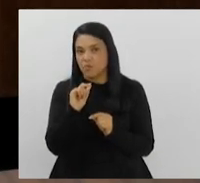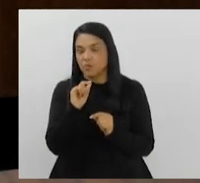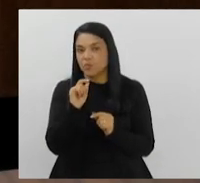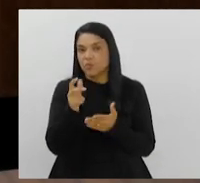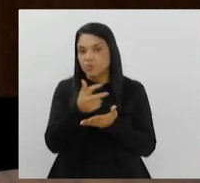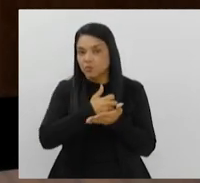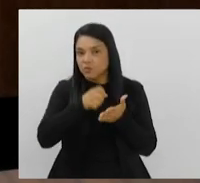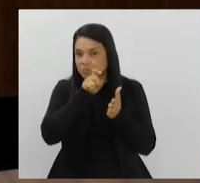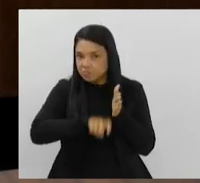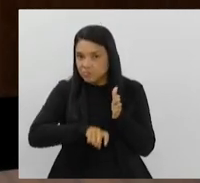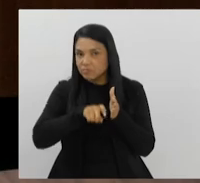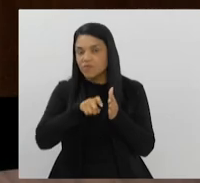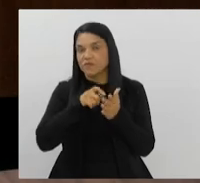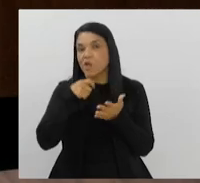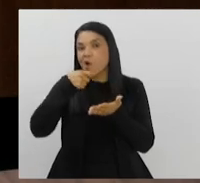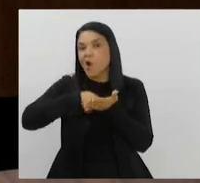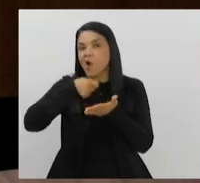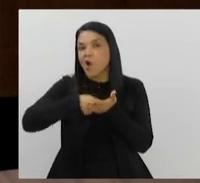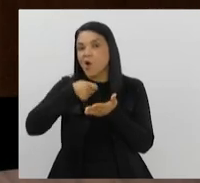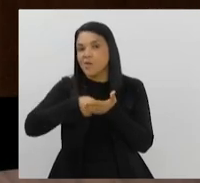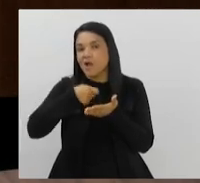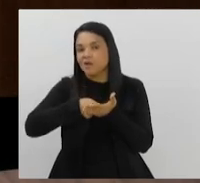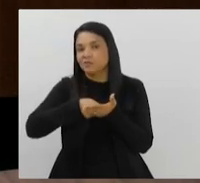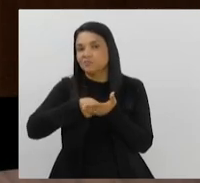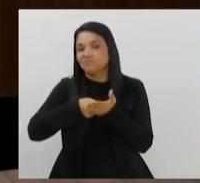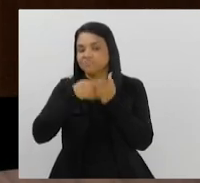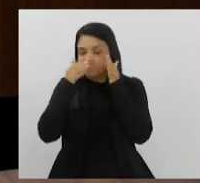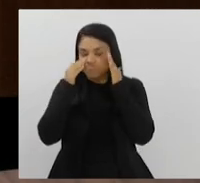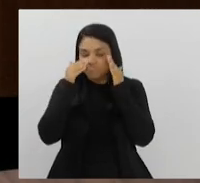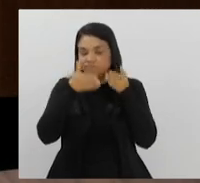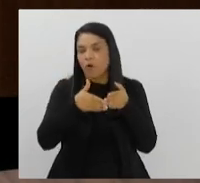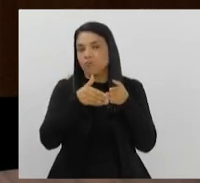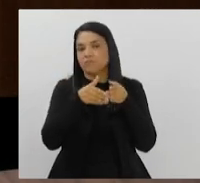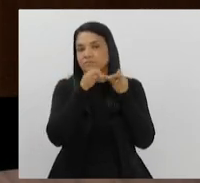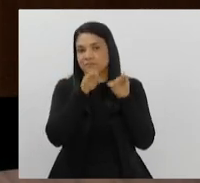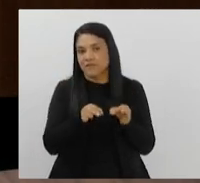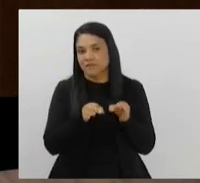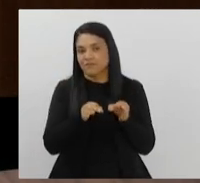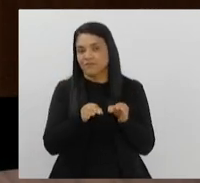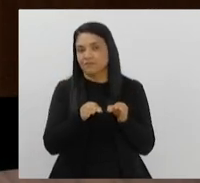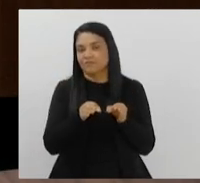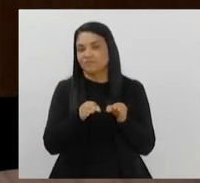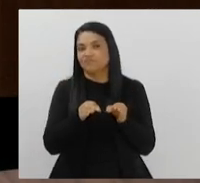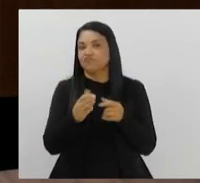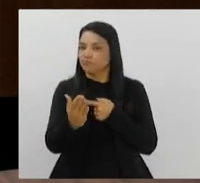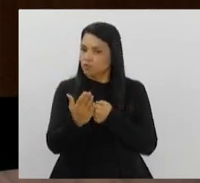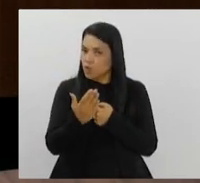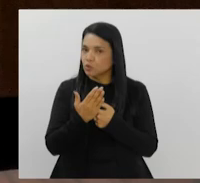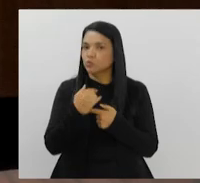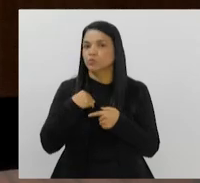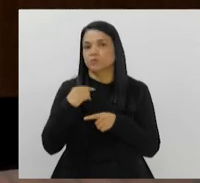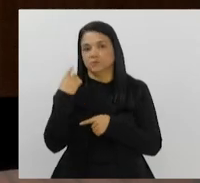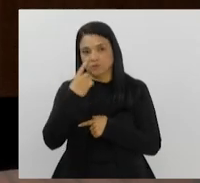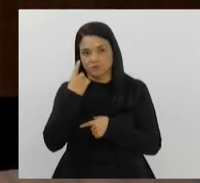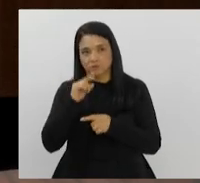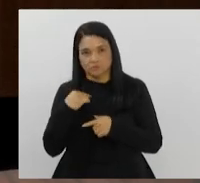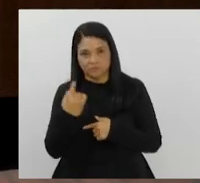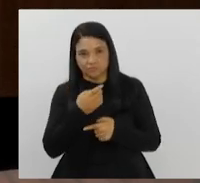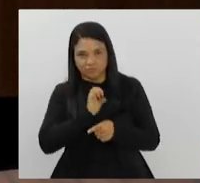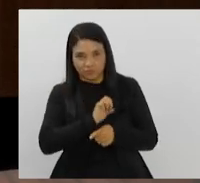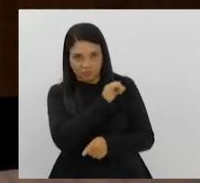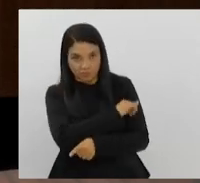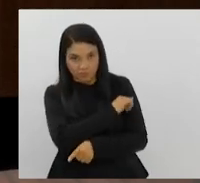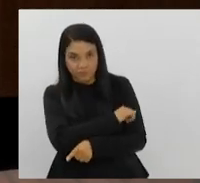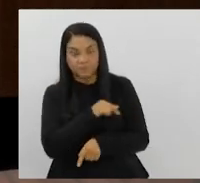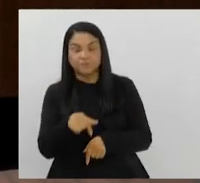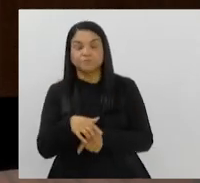vai ser cobrado no destino, e esse caso nos favorece muito. A segunda coisa